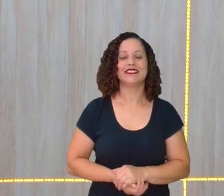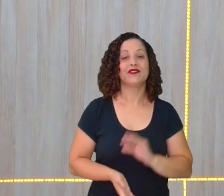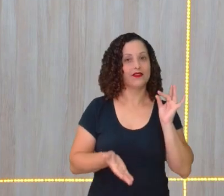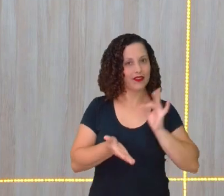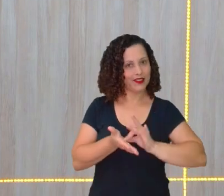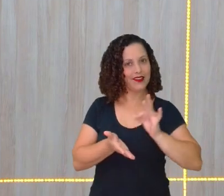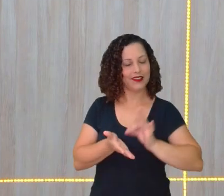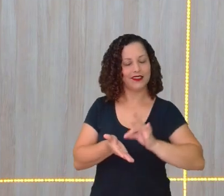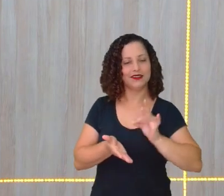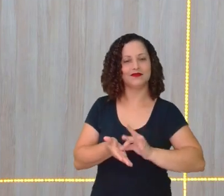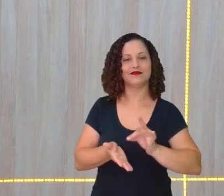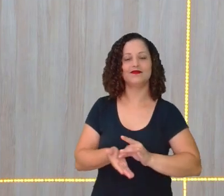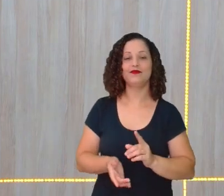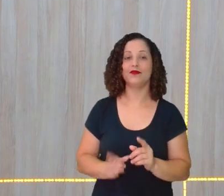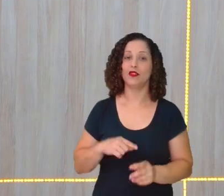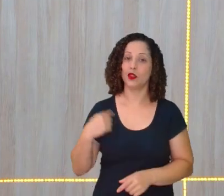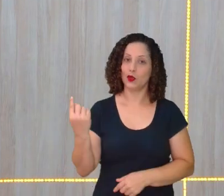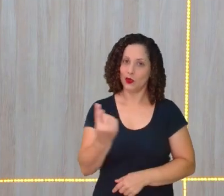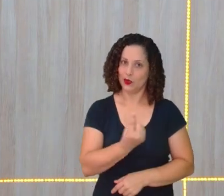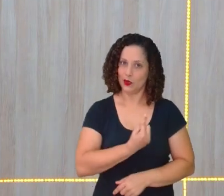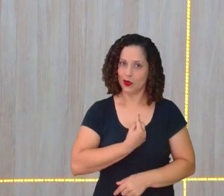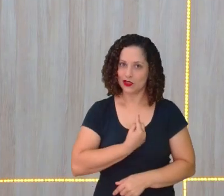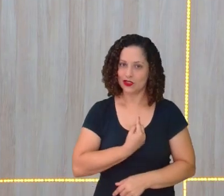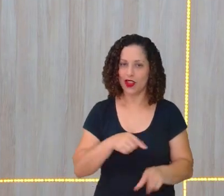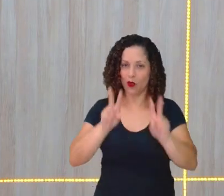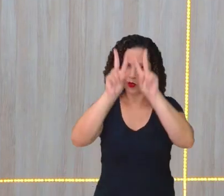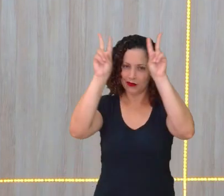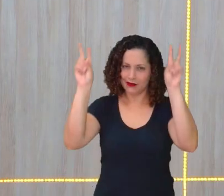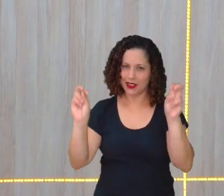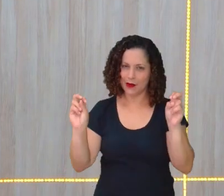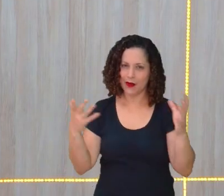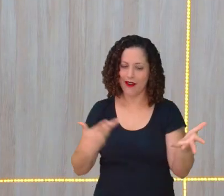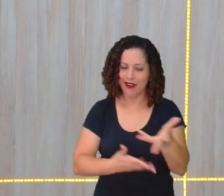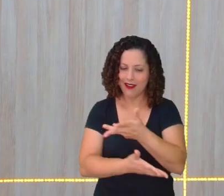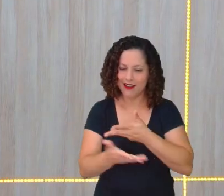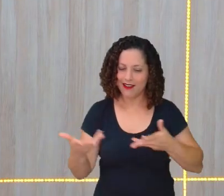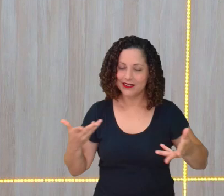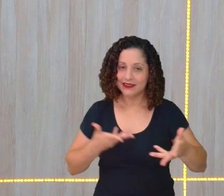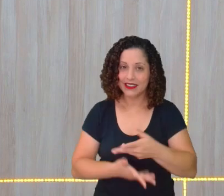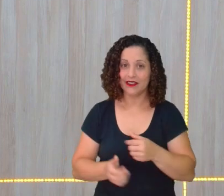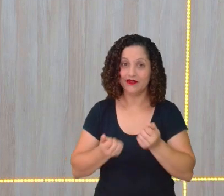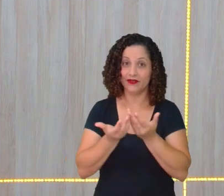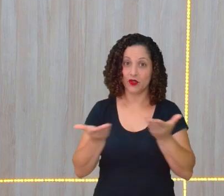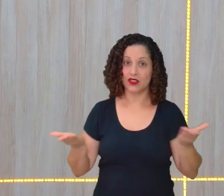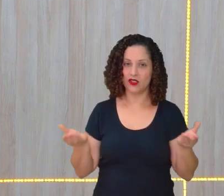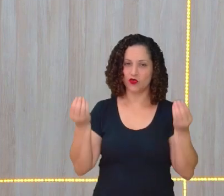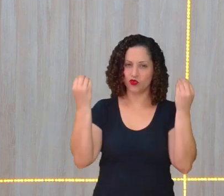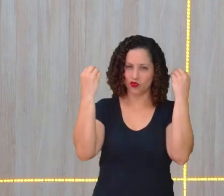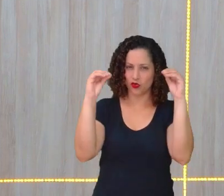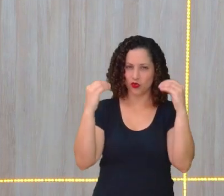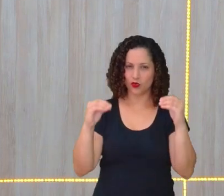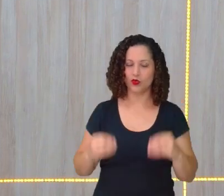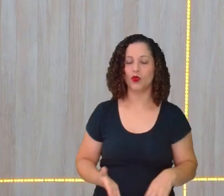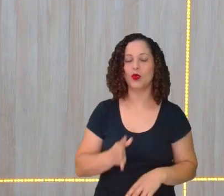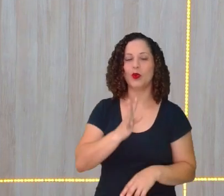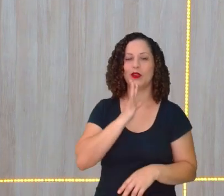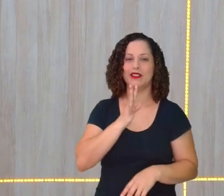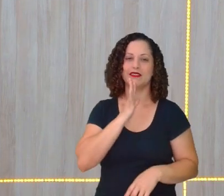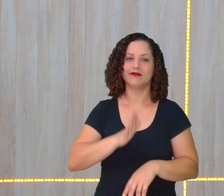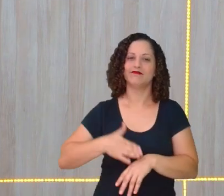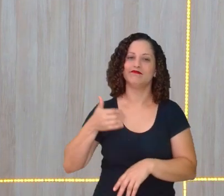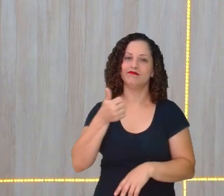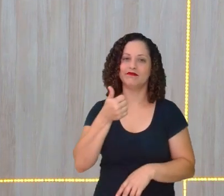Exatamente. A gente vai, né, inserir o tema para vocês, tá? Para vocês conhecerem um pouquinho, né? Porque inglês não é